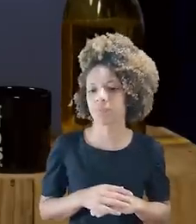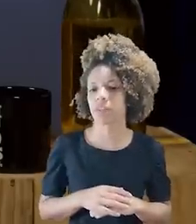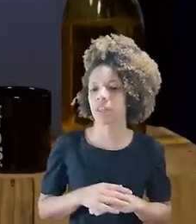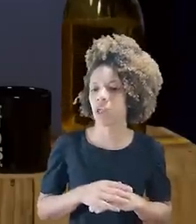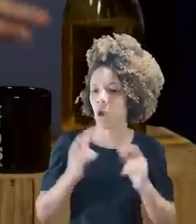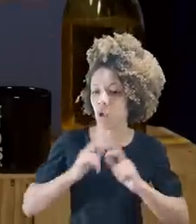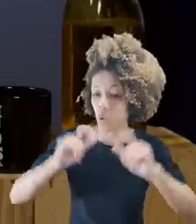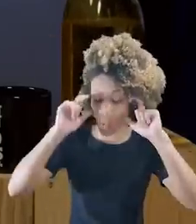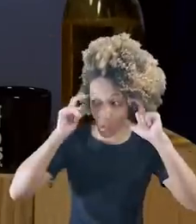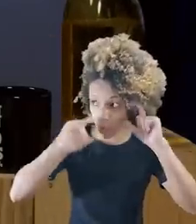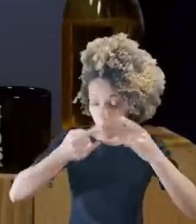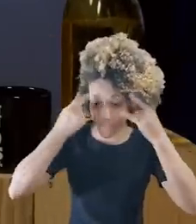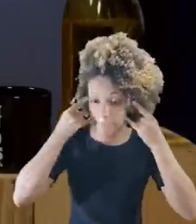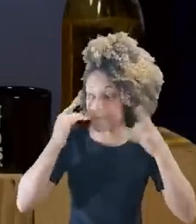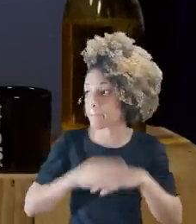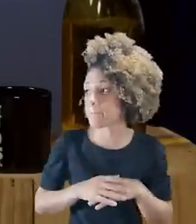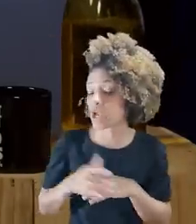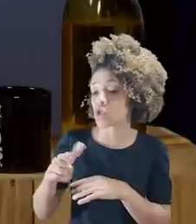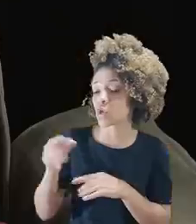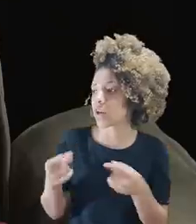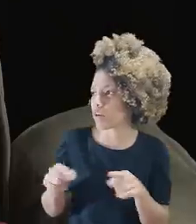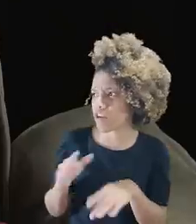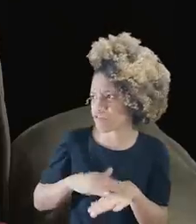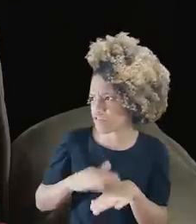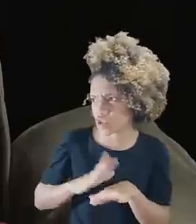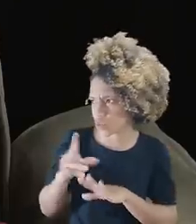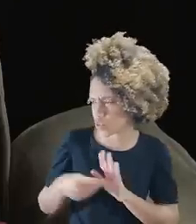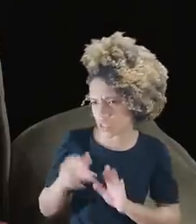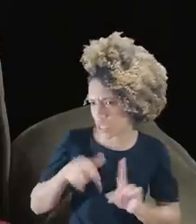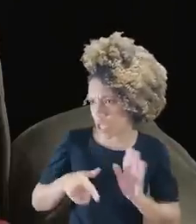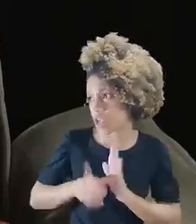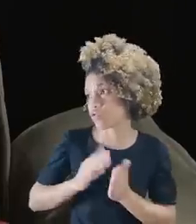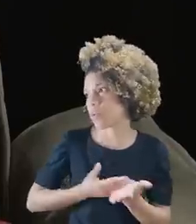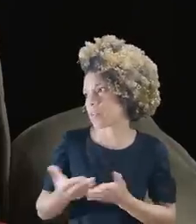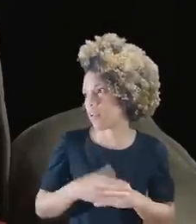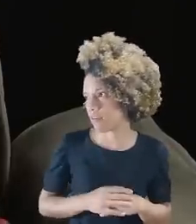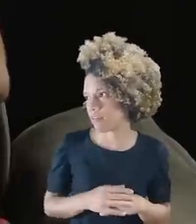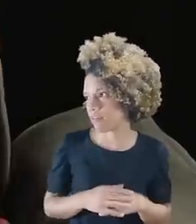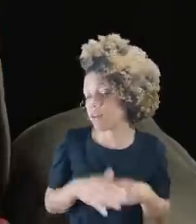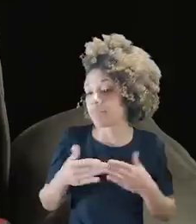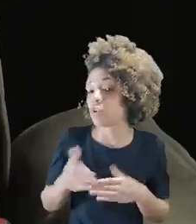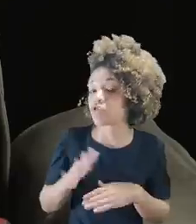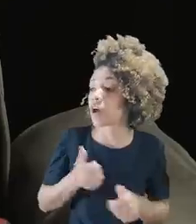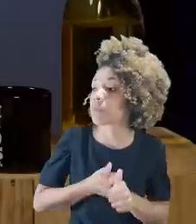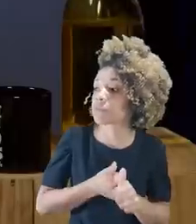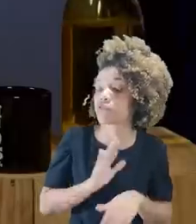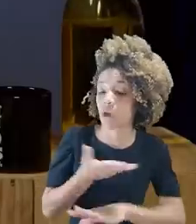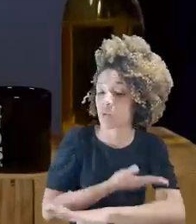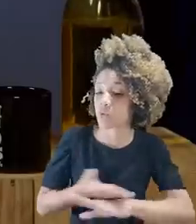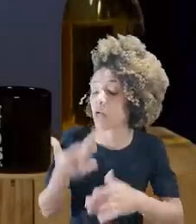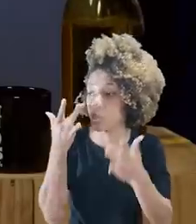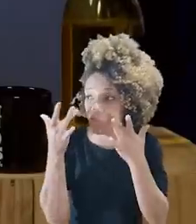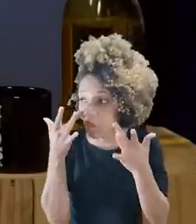limpar palco comar figurino com por cenário eu não sabia disso esse essa personagem não é uma criação do Luciano rook é tipo é foi você eu que